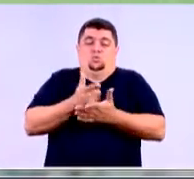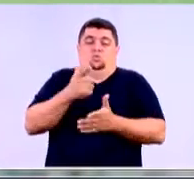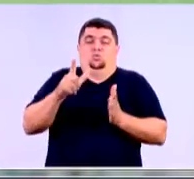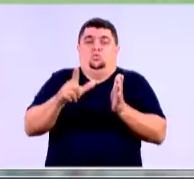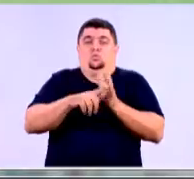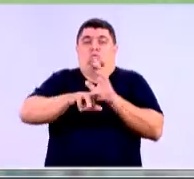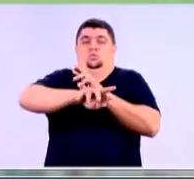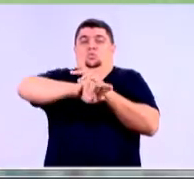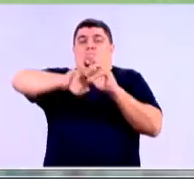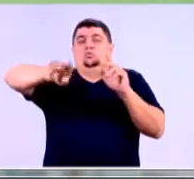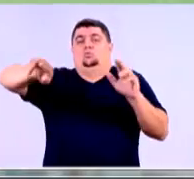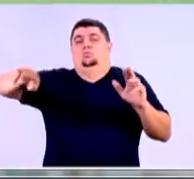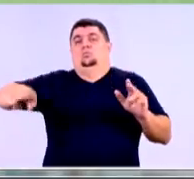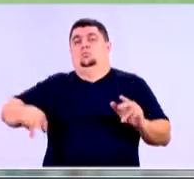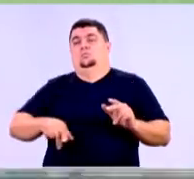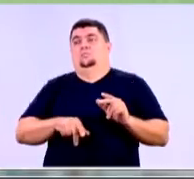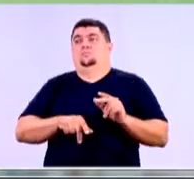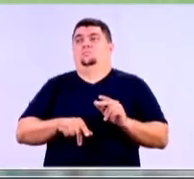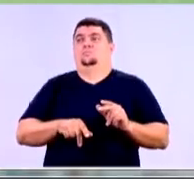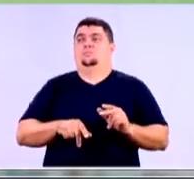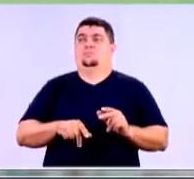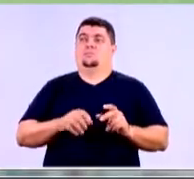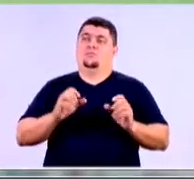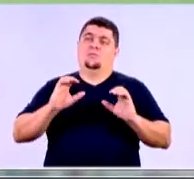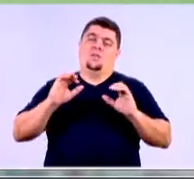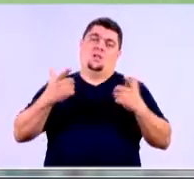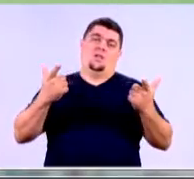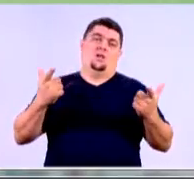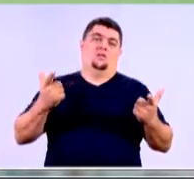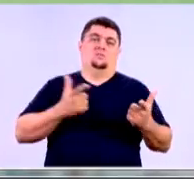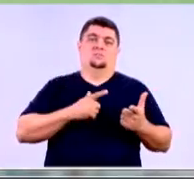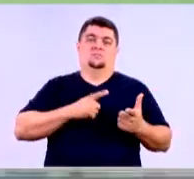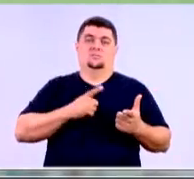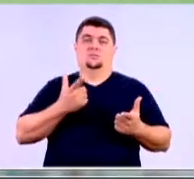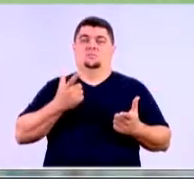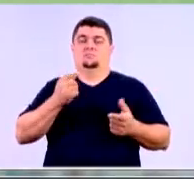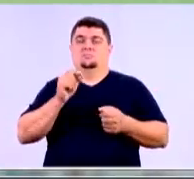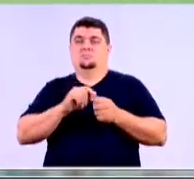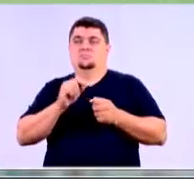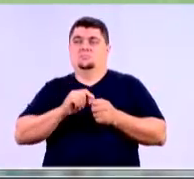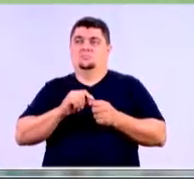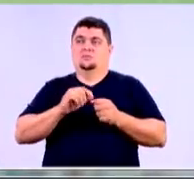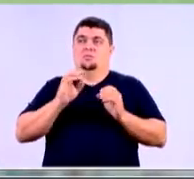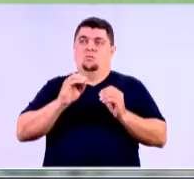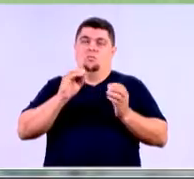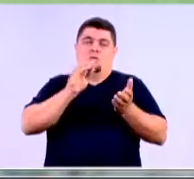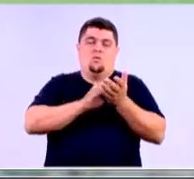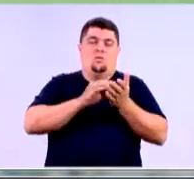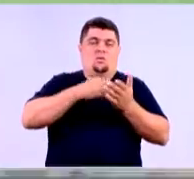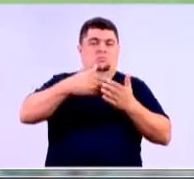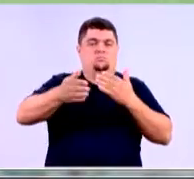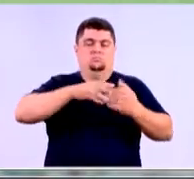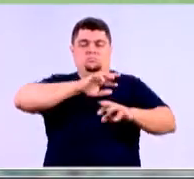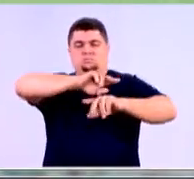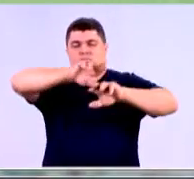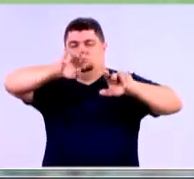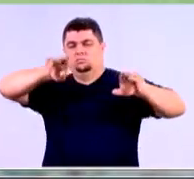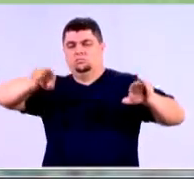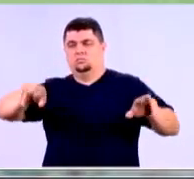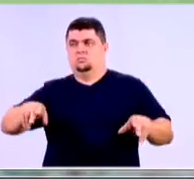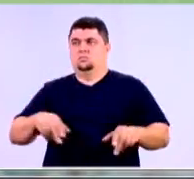Os referências que ela pode conceder. E, claro, existem algumas observações, né? Você pode anotar aqui observação a respeito da